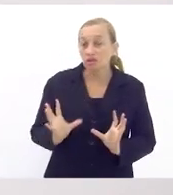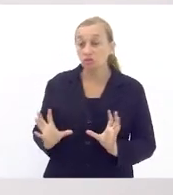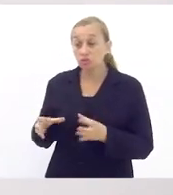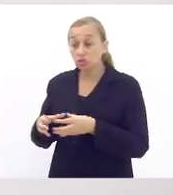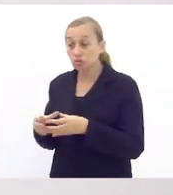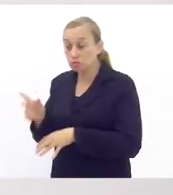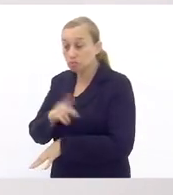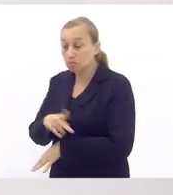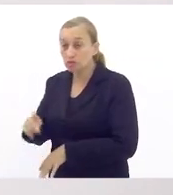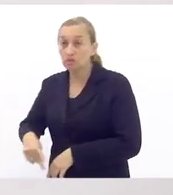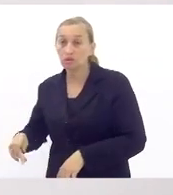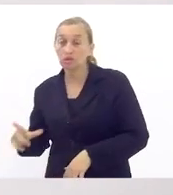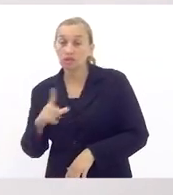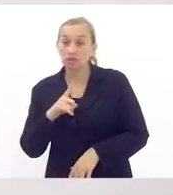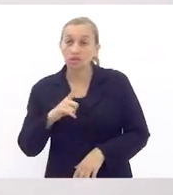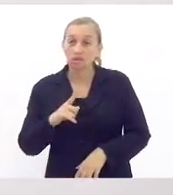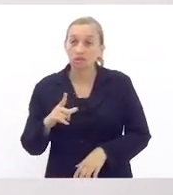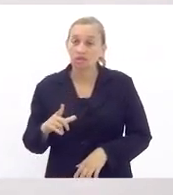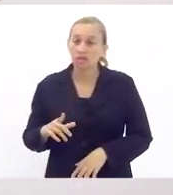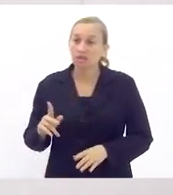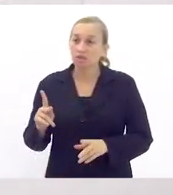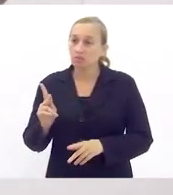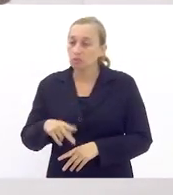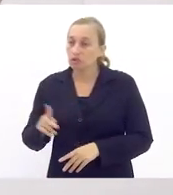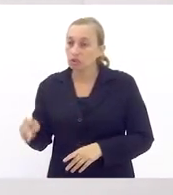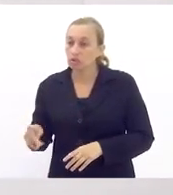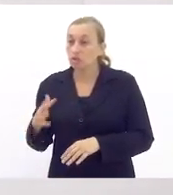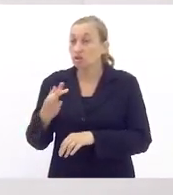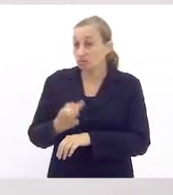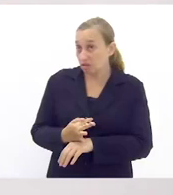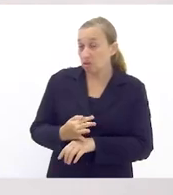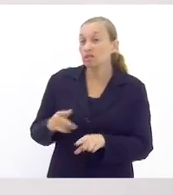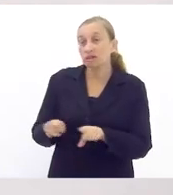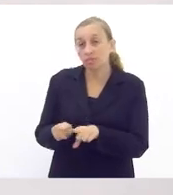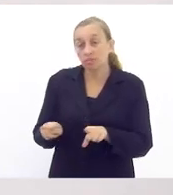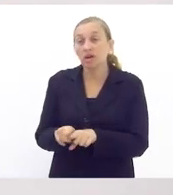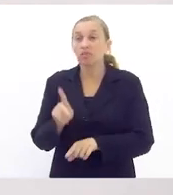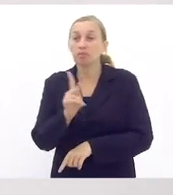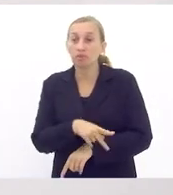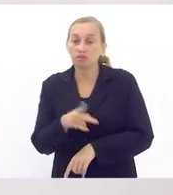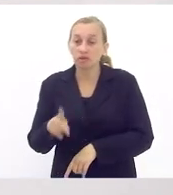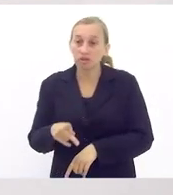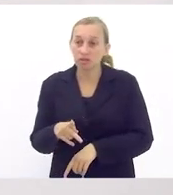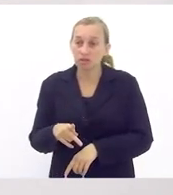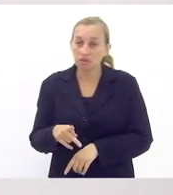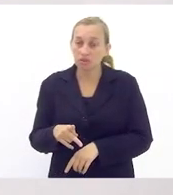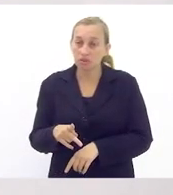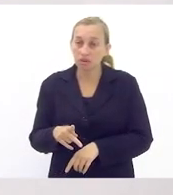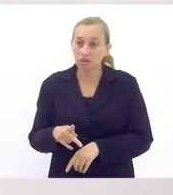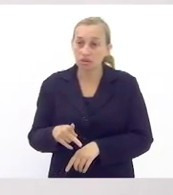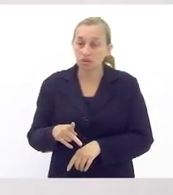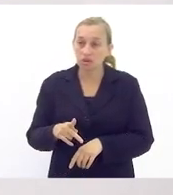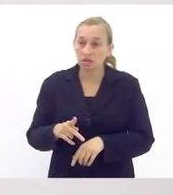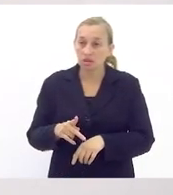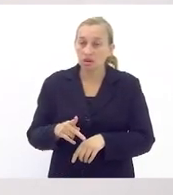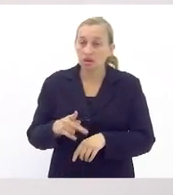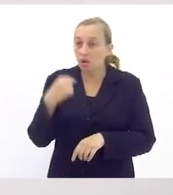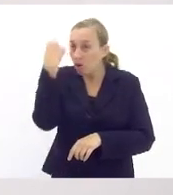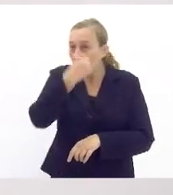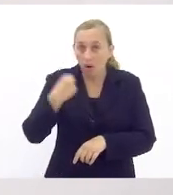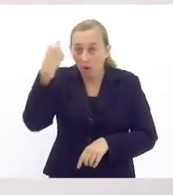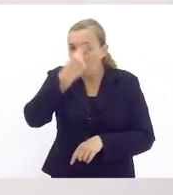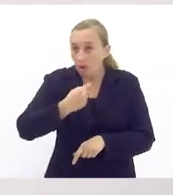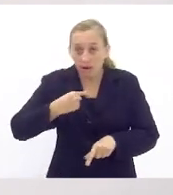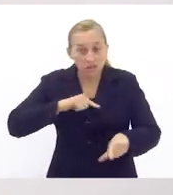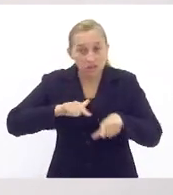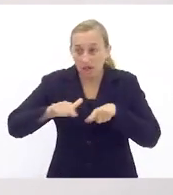docente que tem além dos professores que faltam a gente tem professores que dão além da sua carga horária e ficam se virando